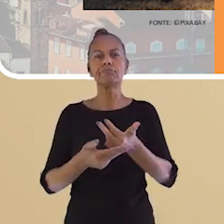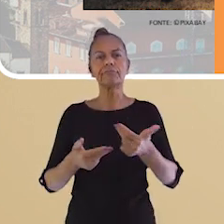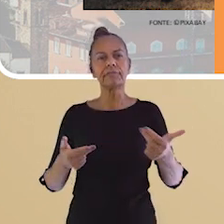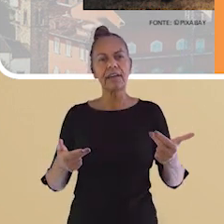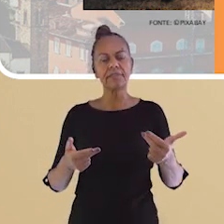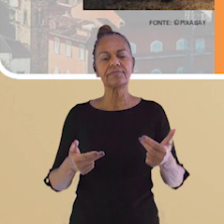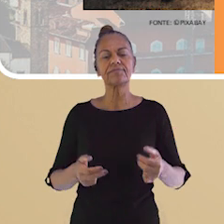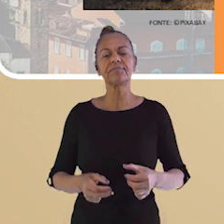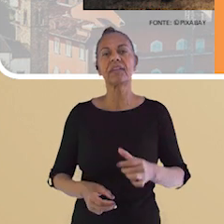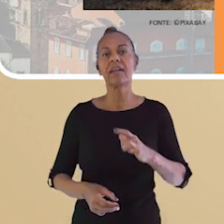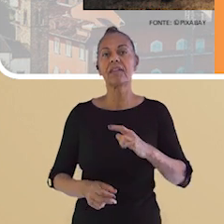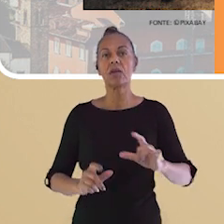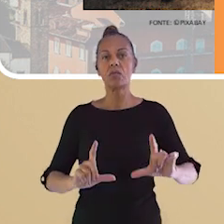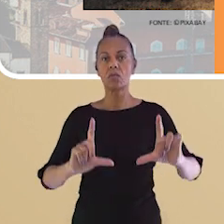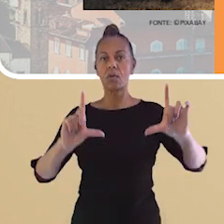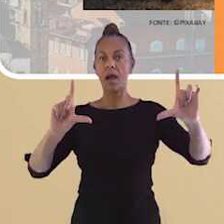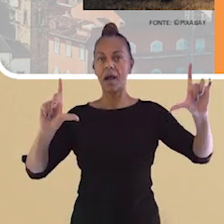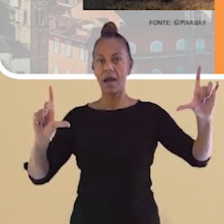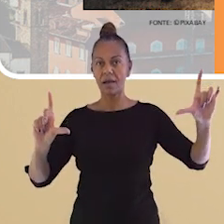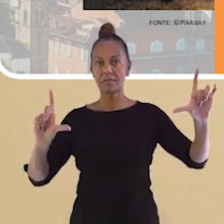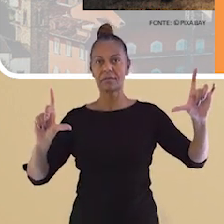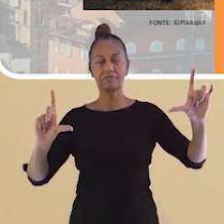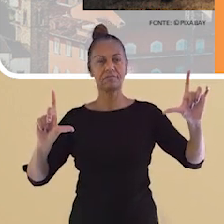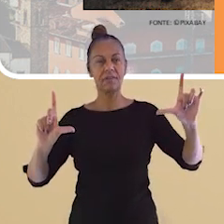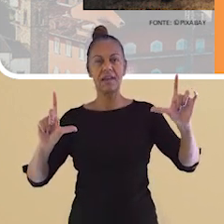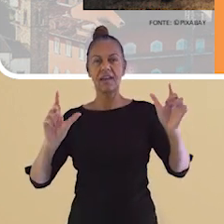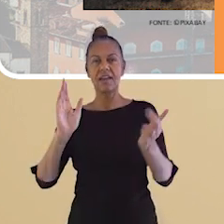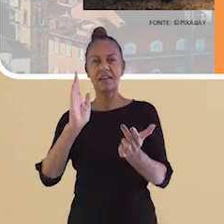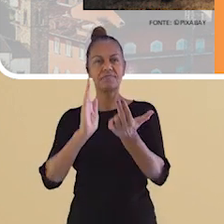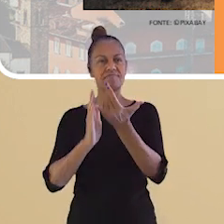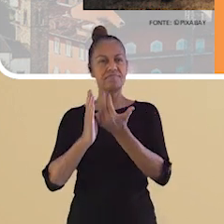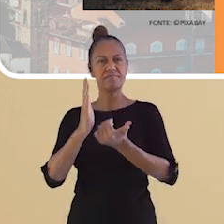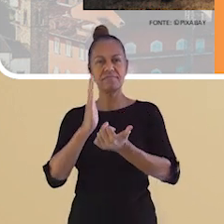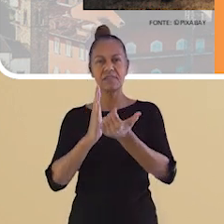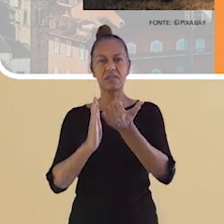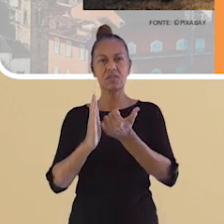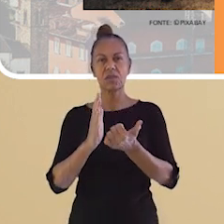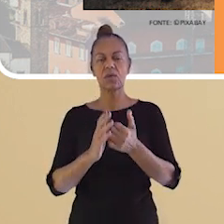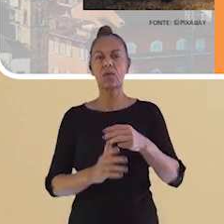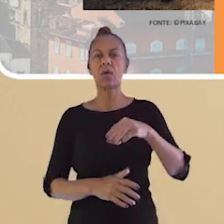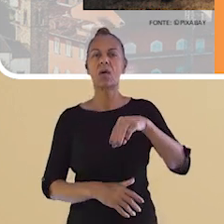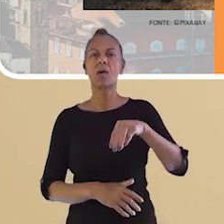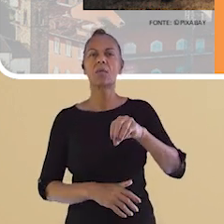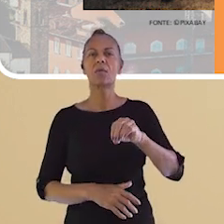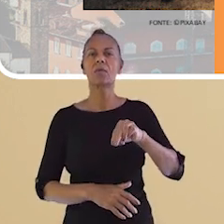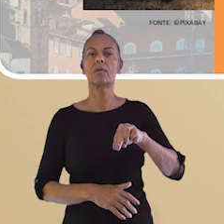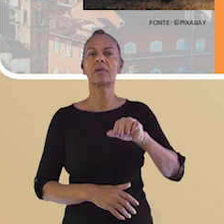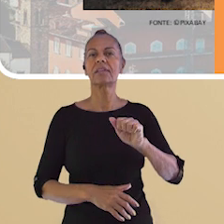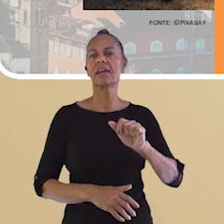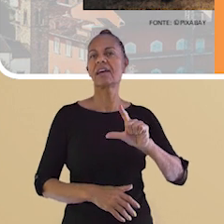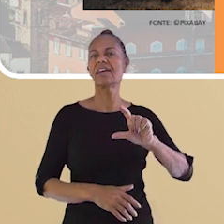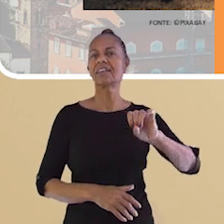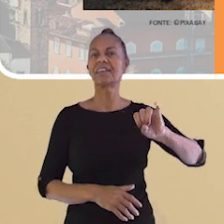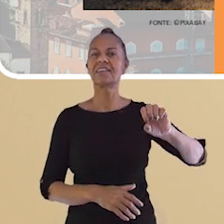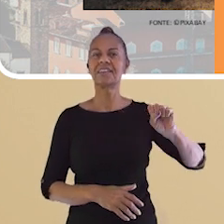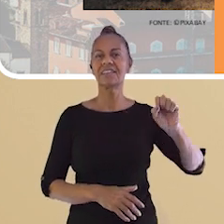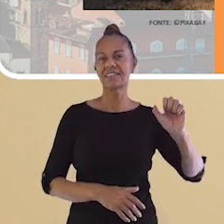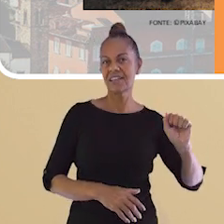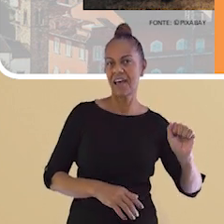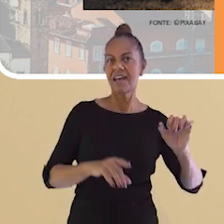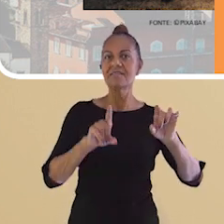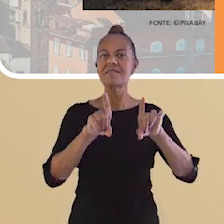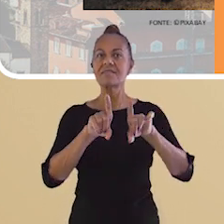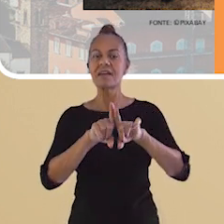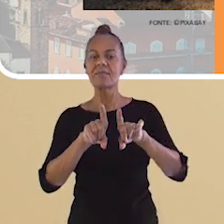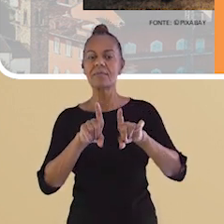outras. Alguns de seus quadros mais famosos são a Mona Lisa, que todos nós já vimos alguma vez, e a Última Ceia,